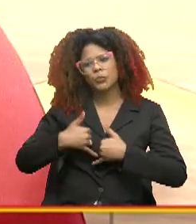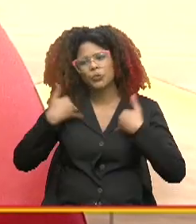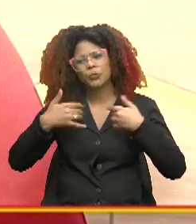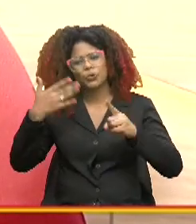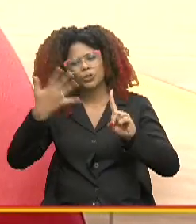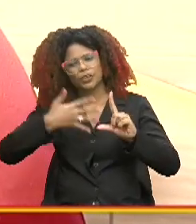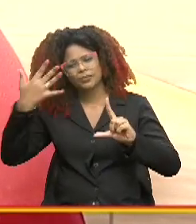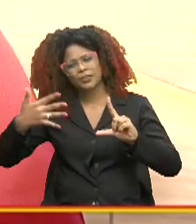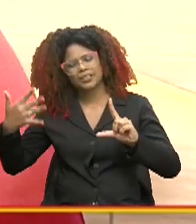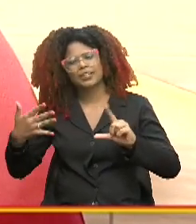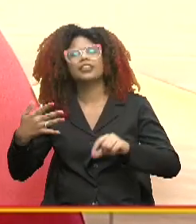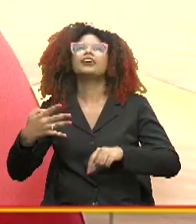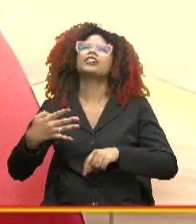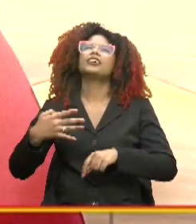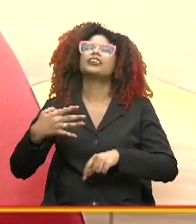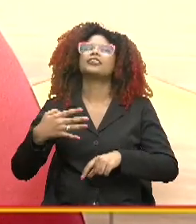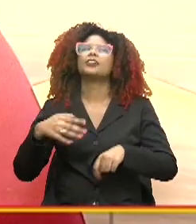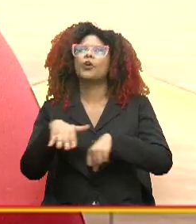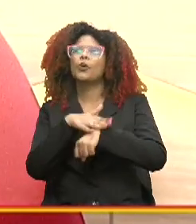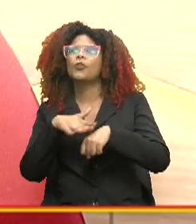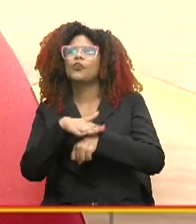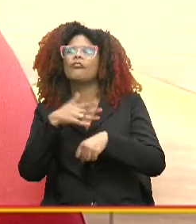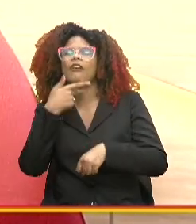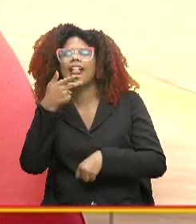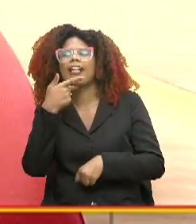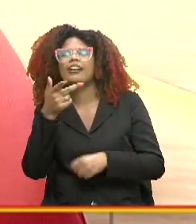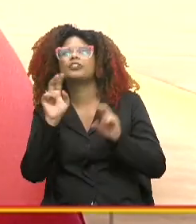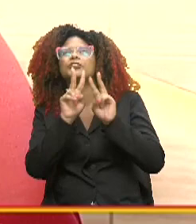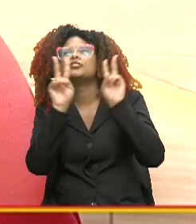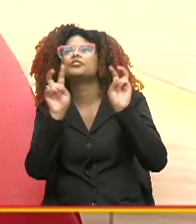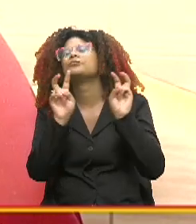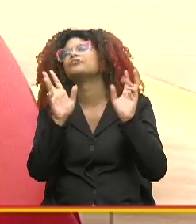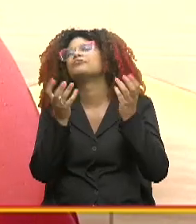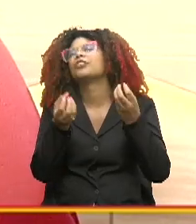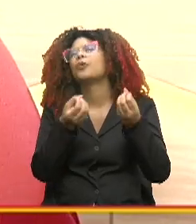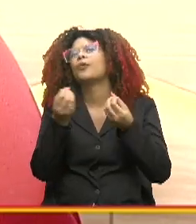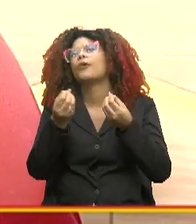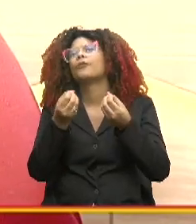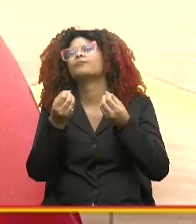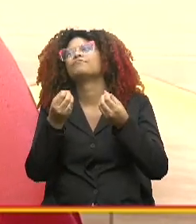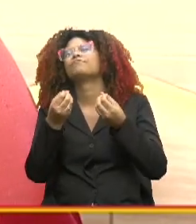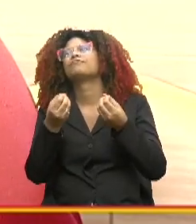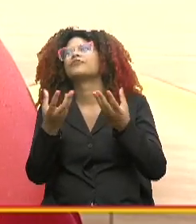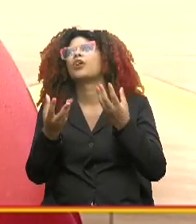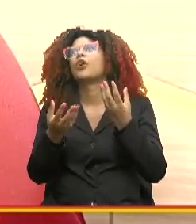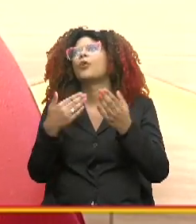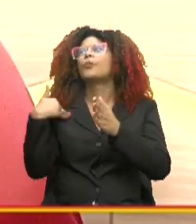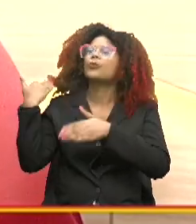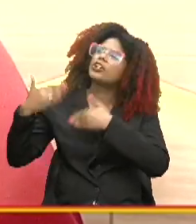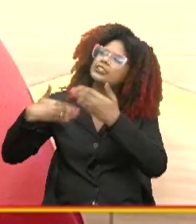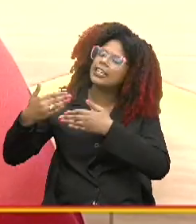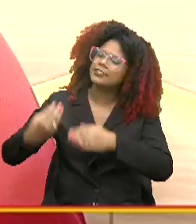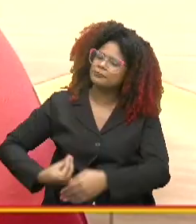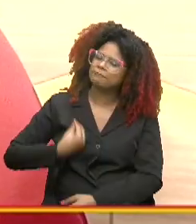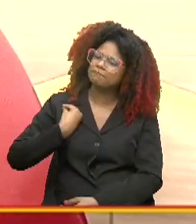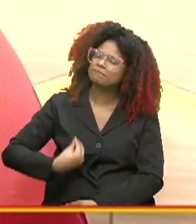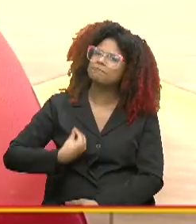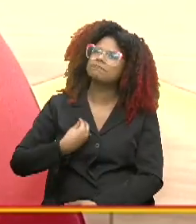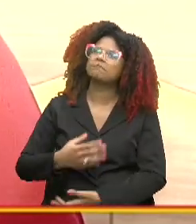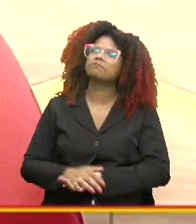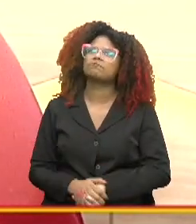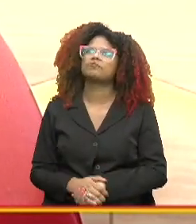né a gente comentar que é muito é muito louco todo um processo que a gente passou né